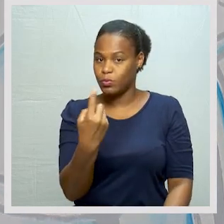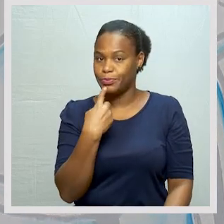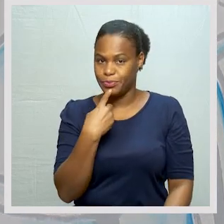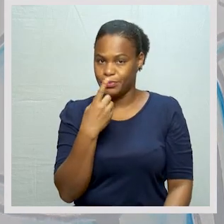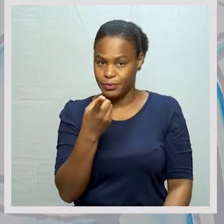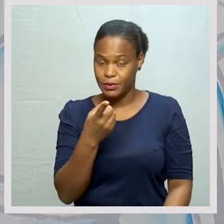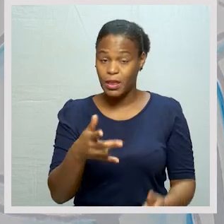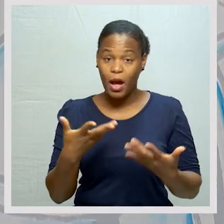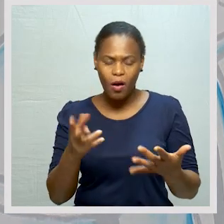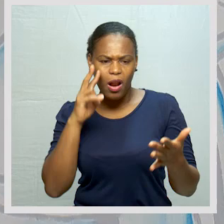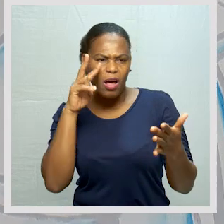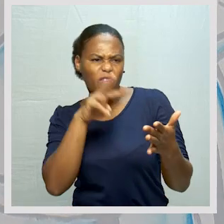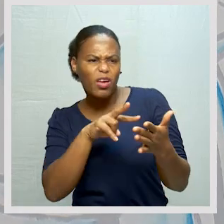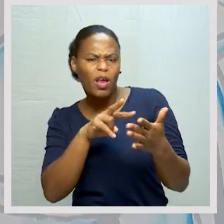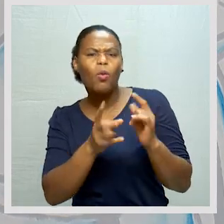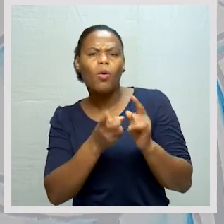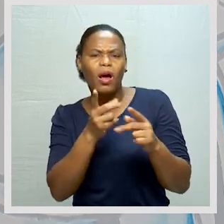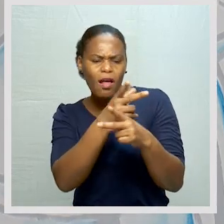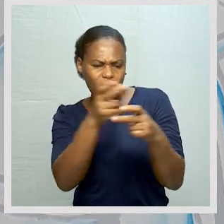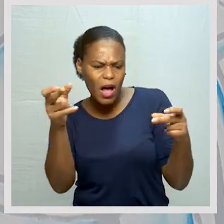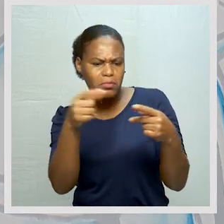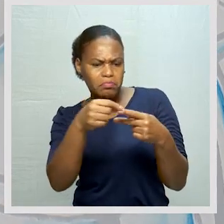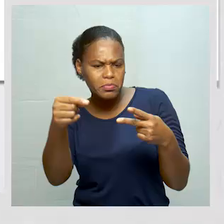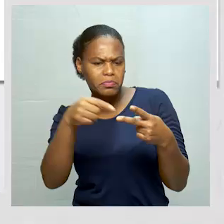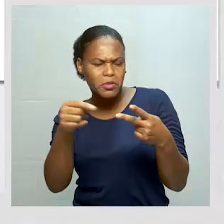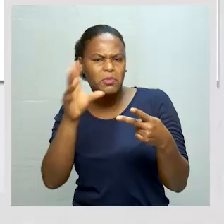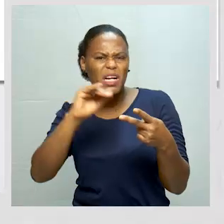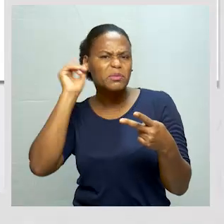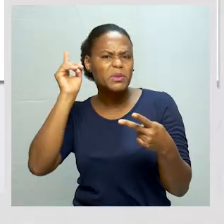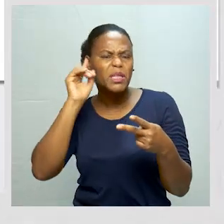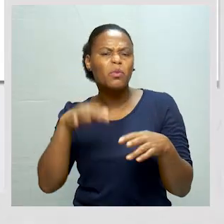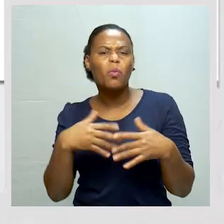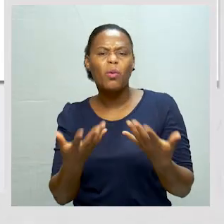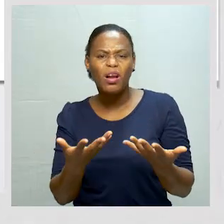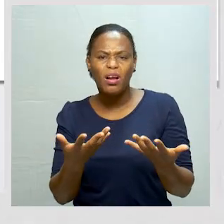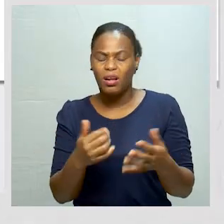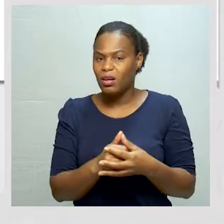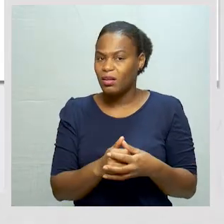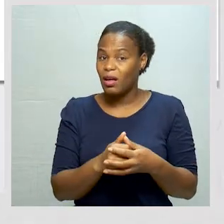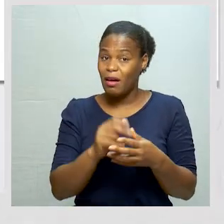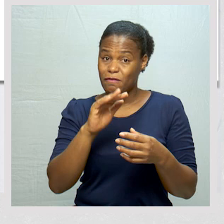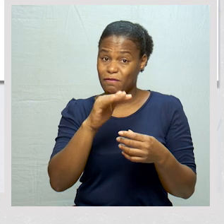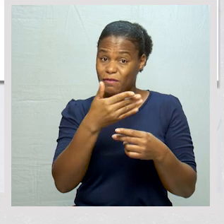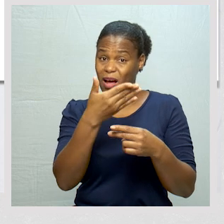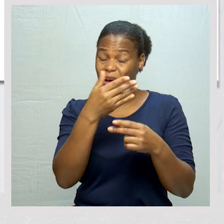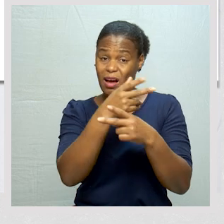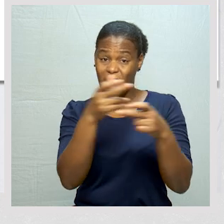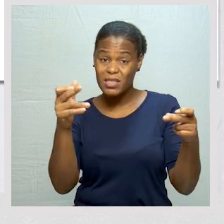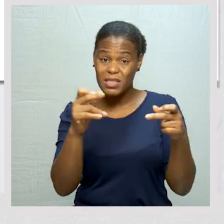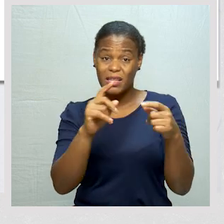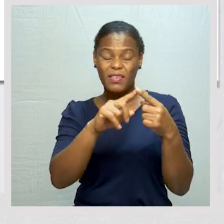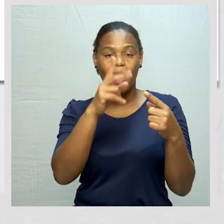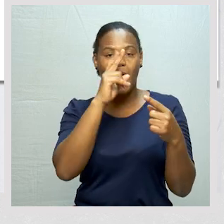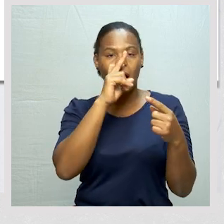Vamos agora, meninos, identificar os elementos essenciais da frase. Simples, não é? A primeira frase tem o ar,